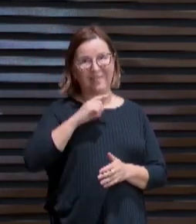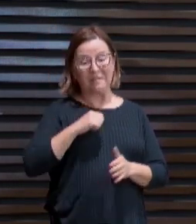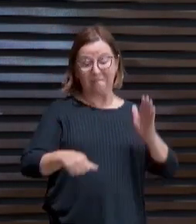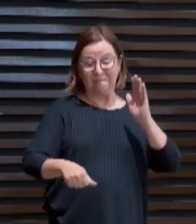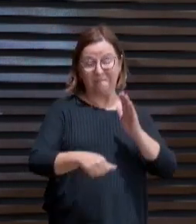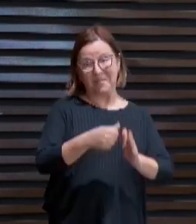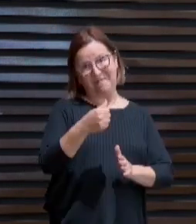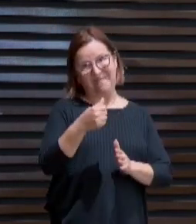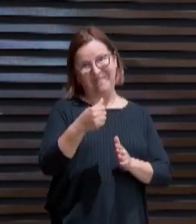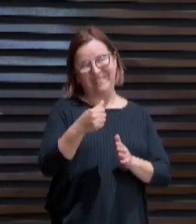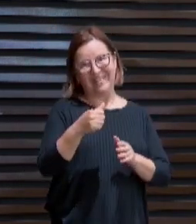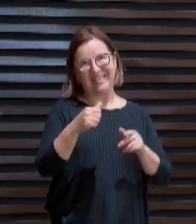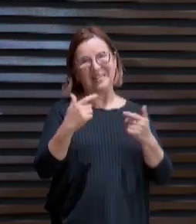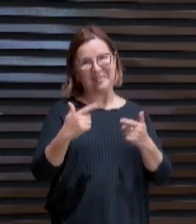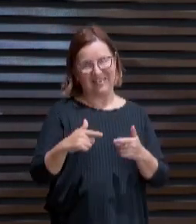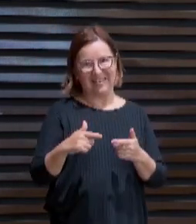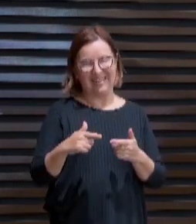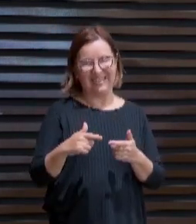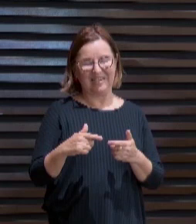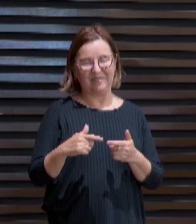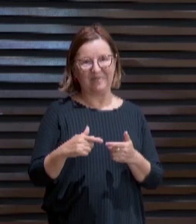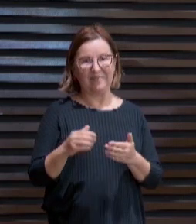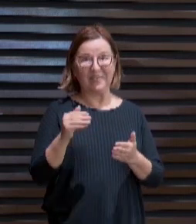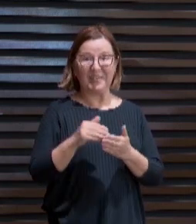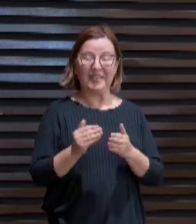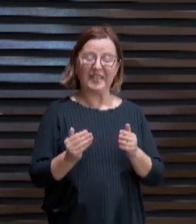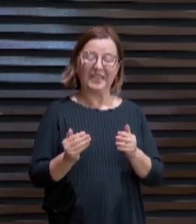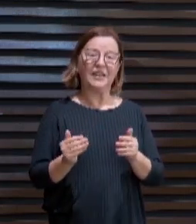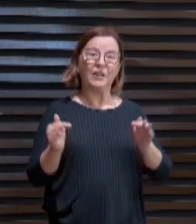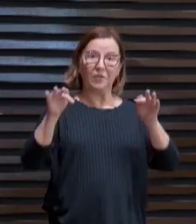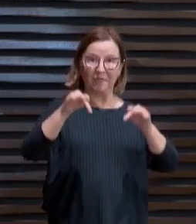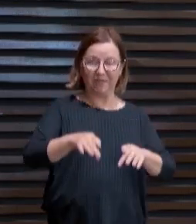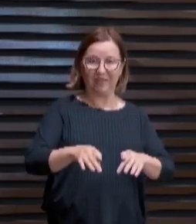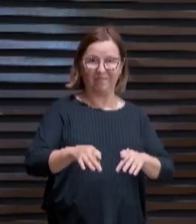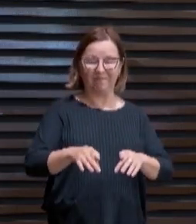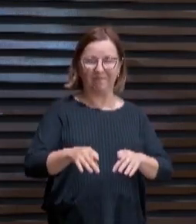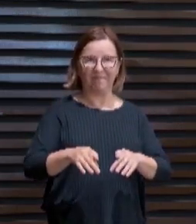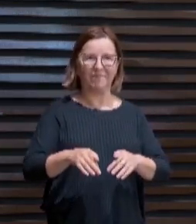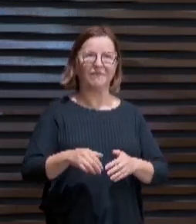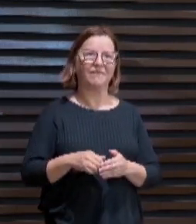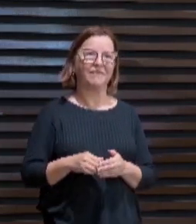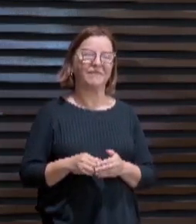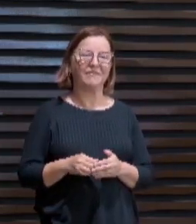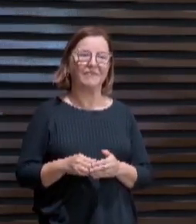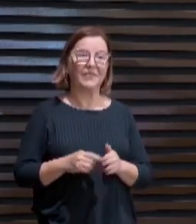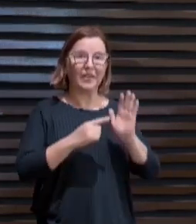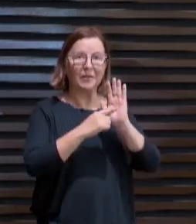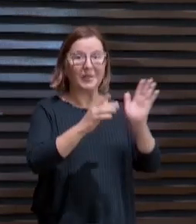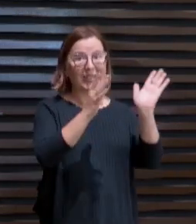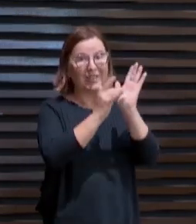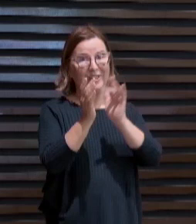superlativa permanecerá até ao fim. Seria um tipo de trocadilho que apresenta Jesus como